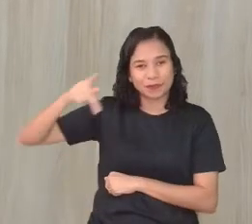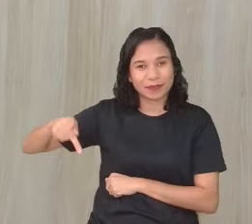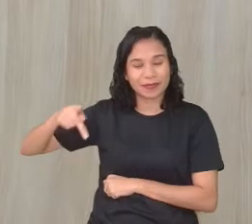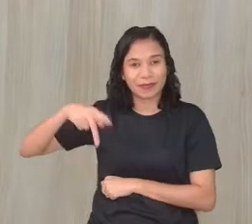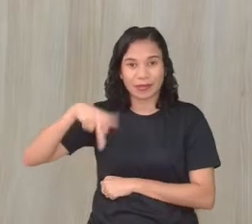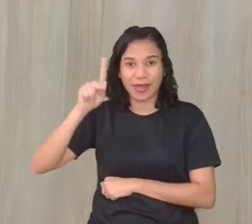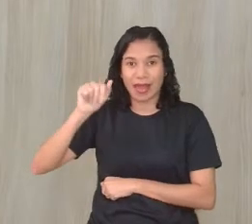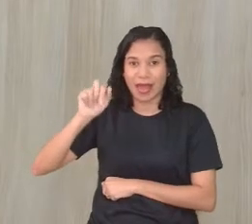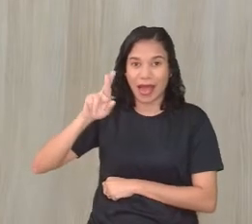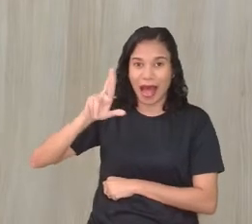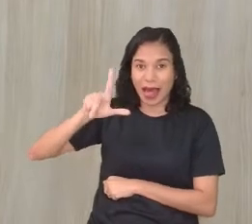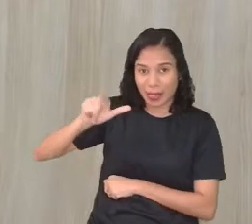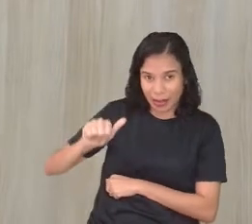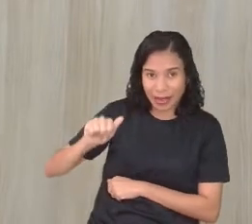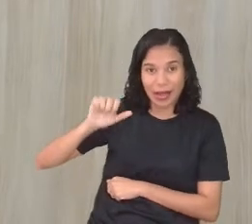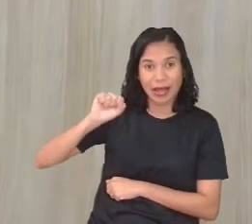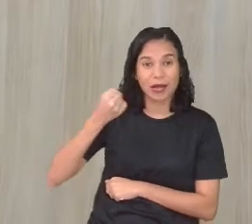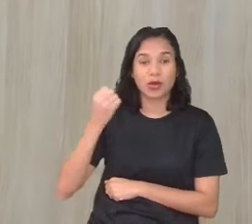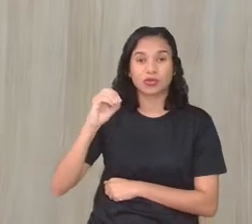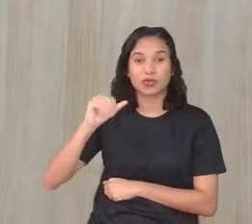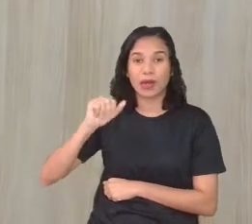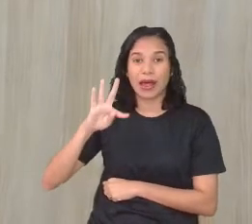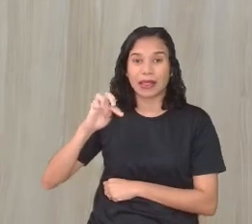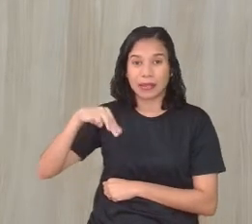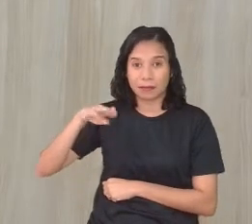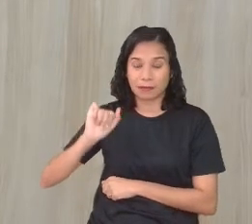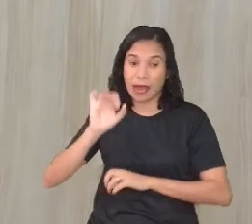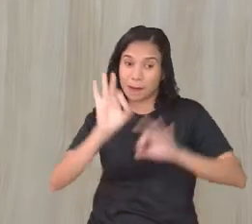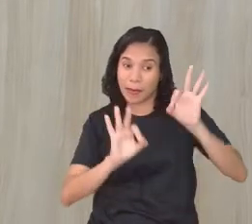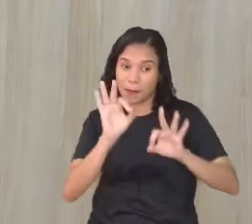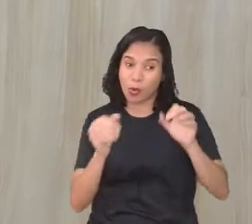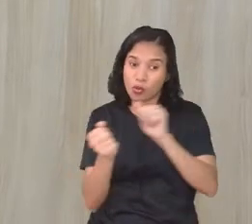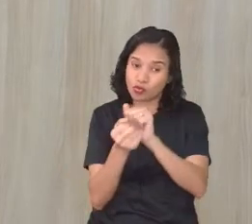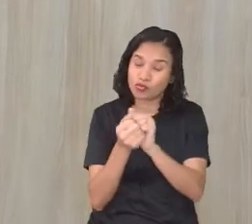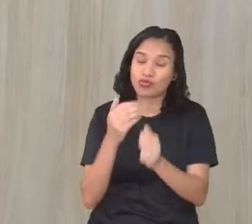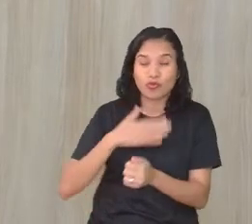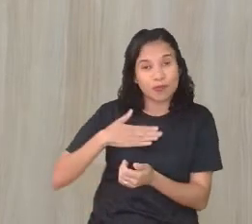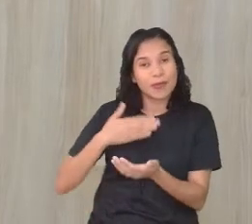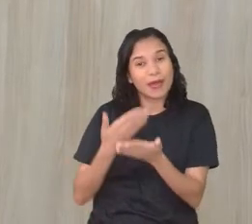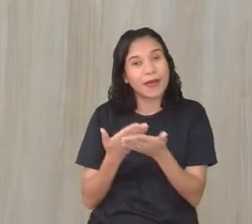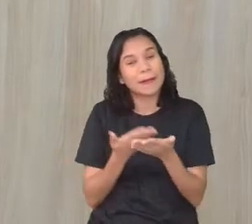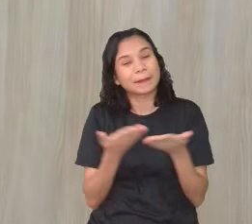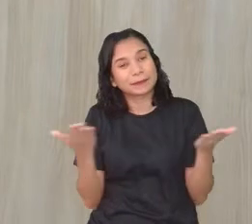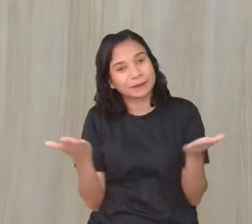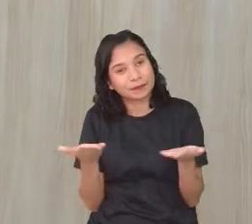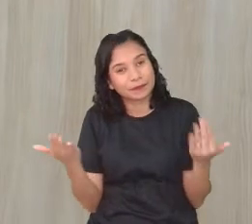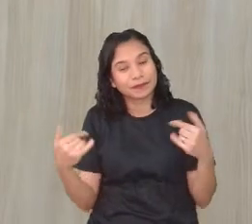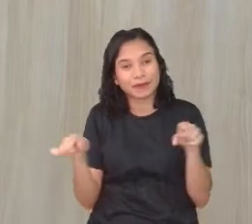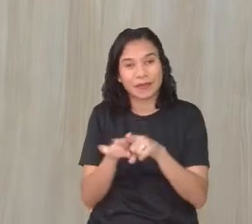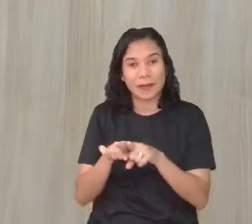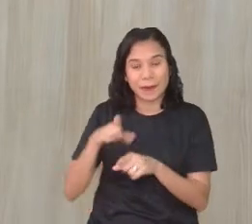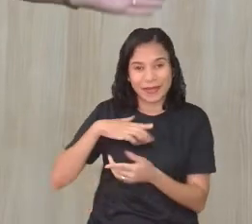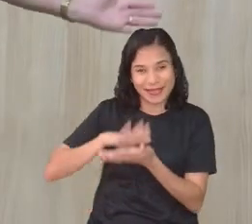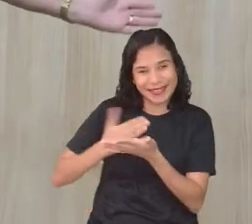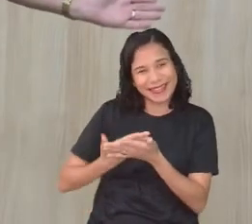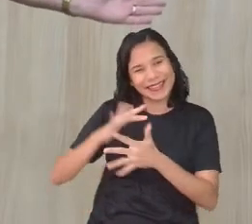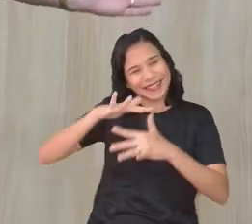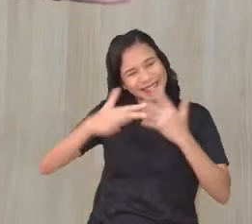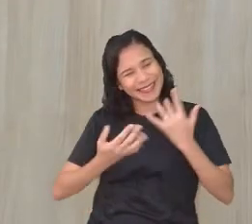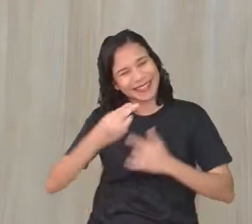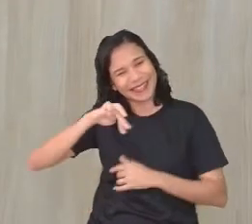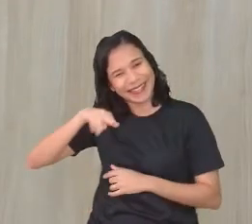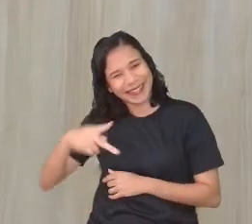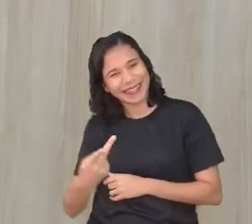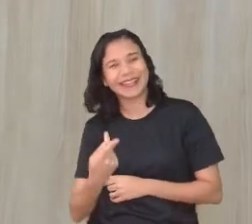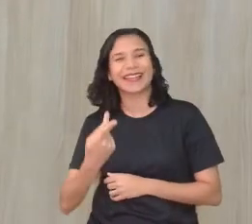Carla Soatima, não é, que preparou esta aula junto comigo. Tenho Helena, nossa intérprete,